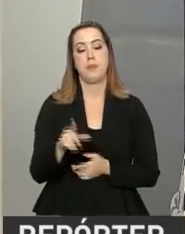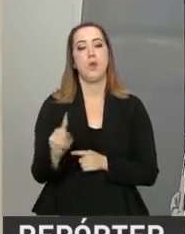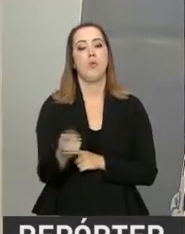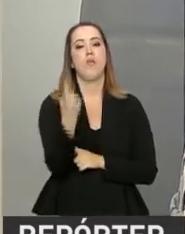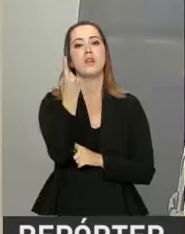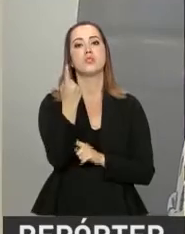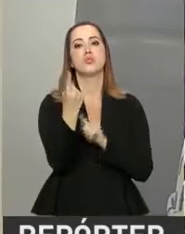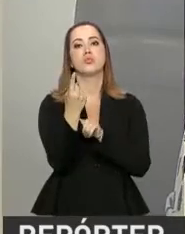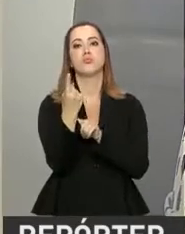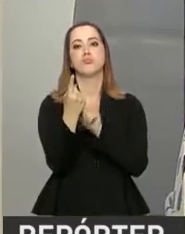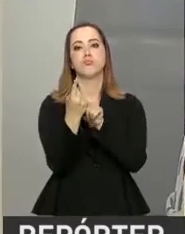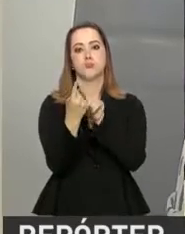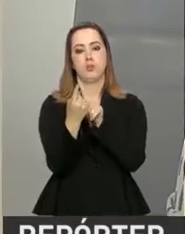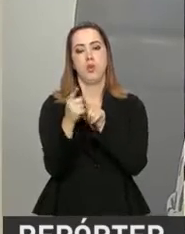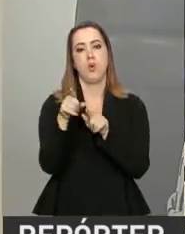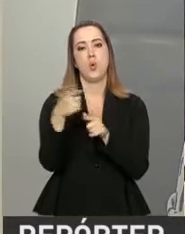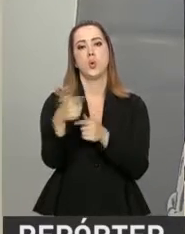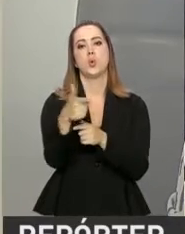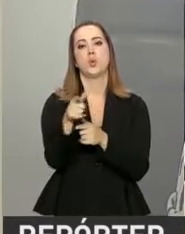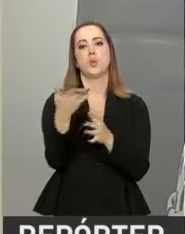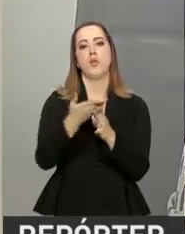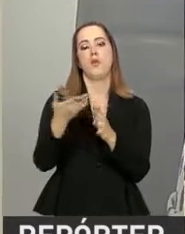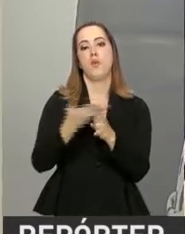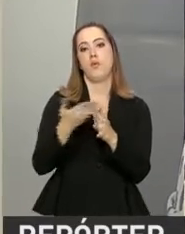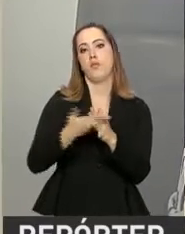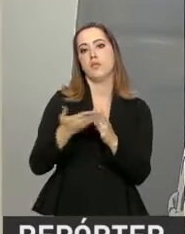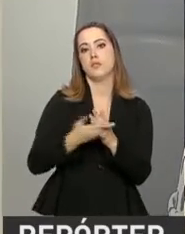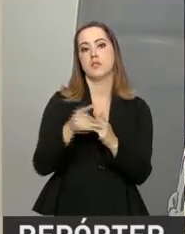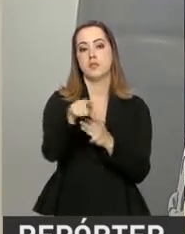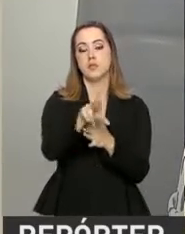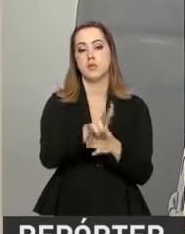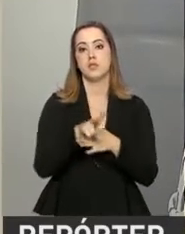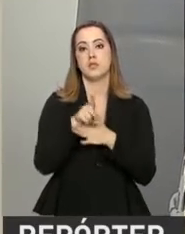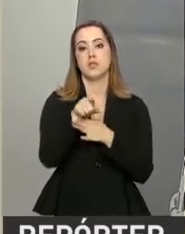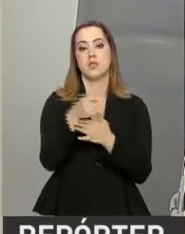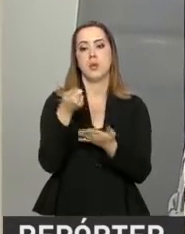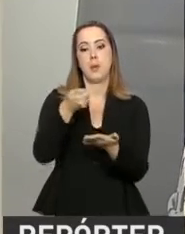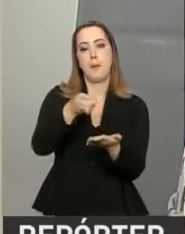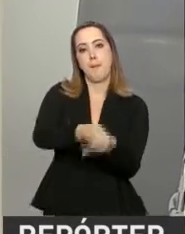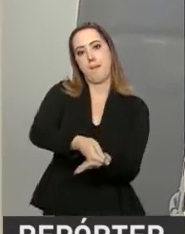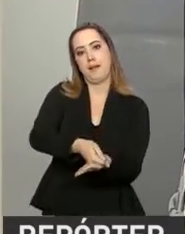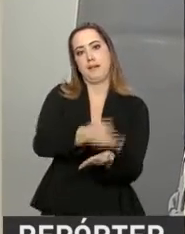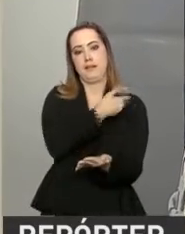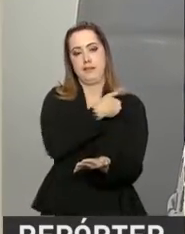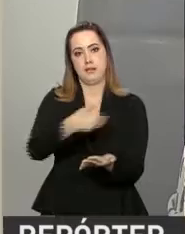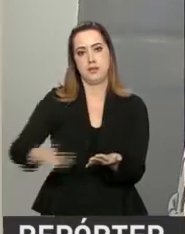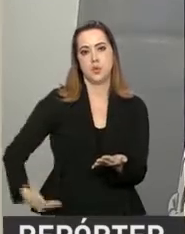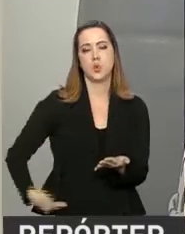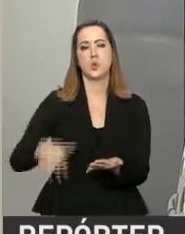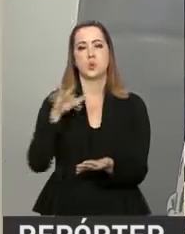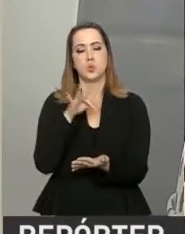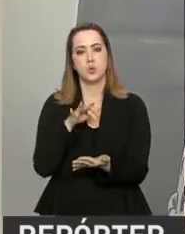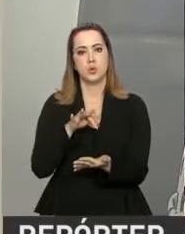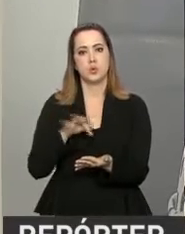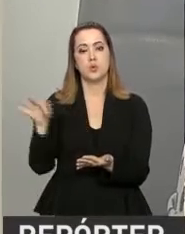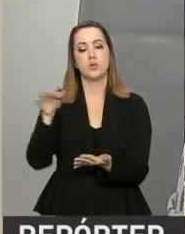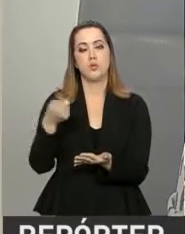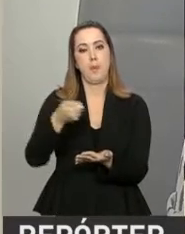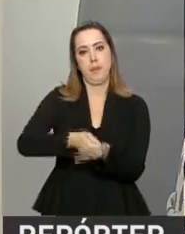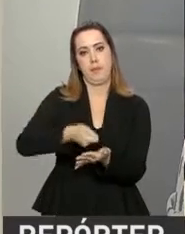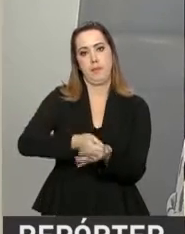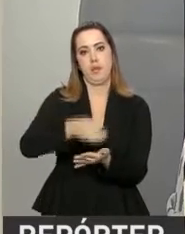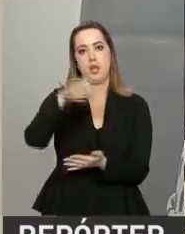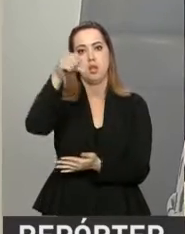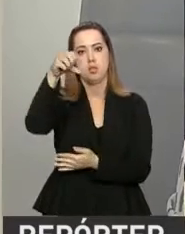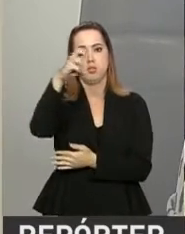1, diferentemente, você não tem um financiamento. Você tem um subsídio elevadíssimo, quase 95% do valor do imóvel,